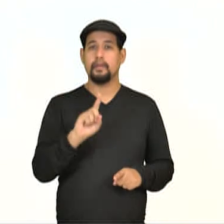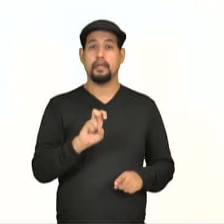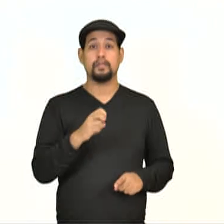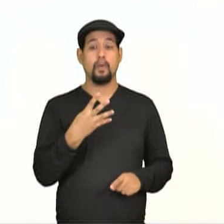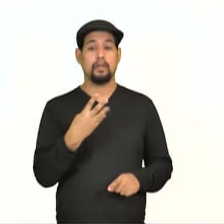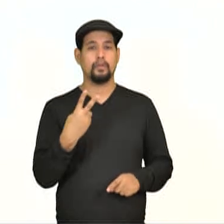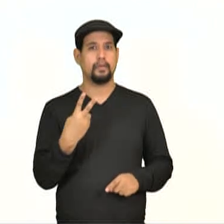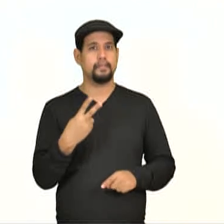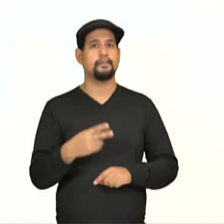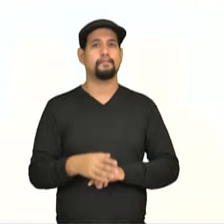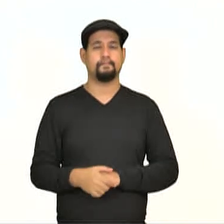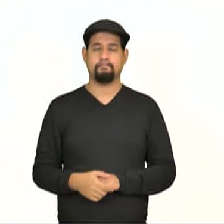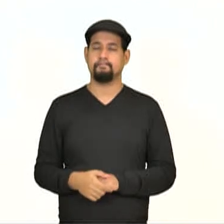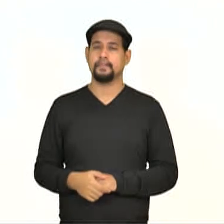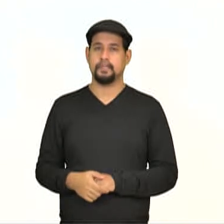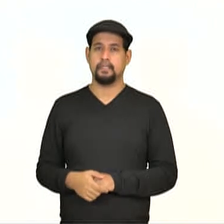1542.